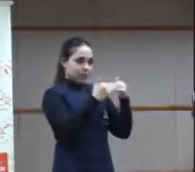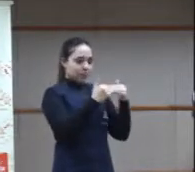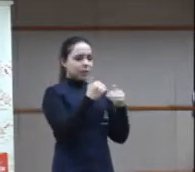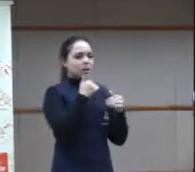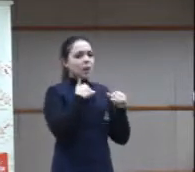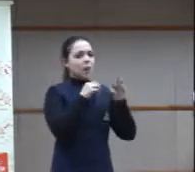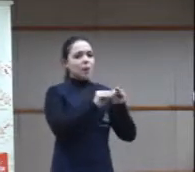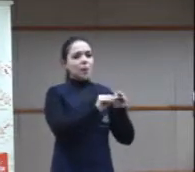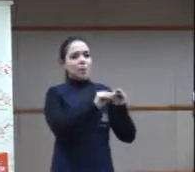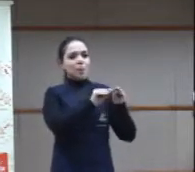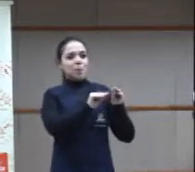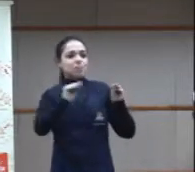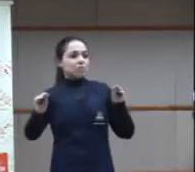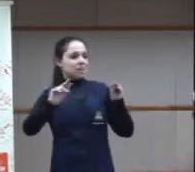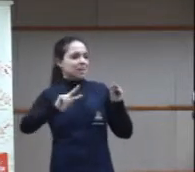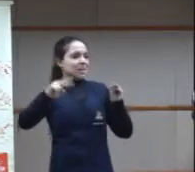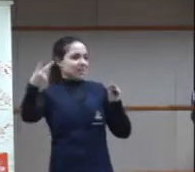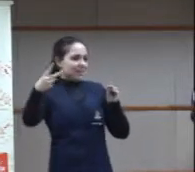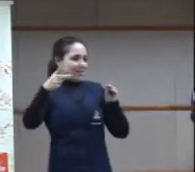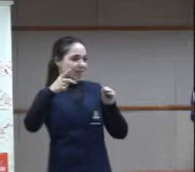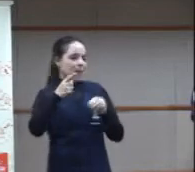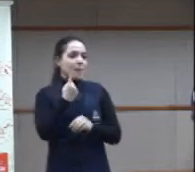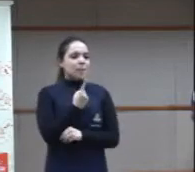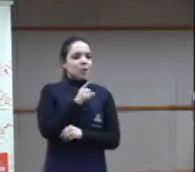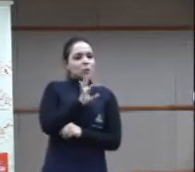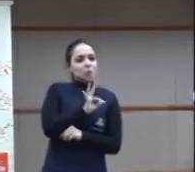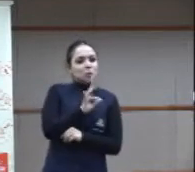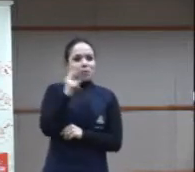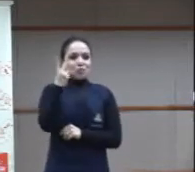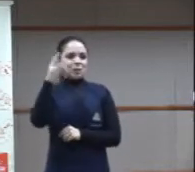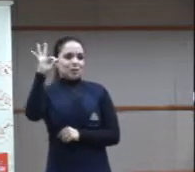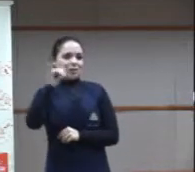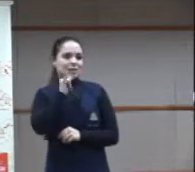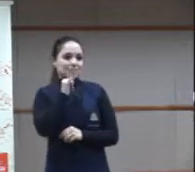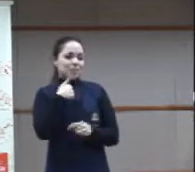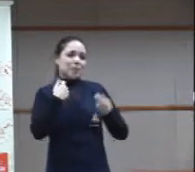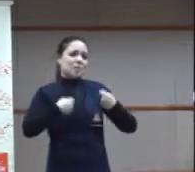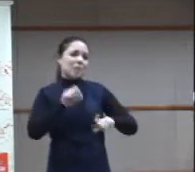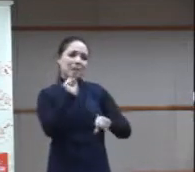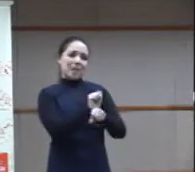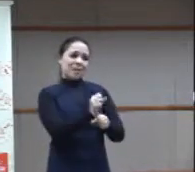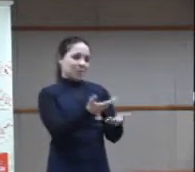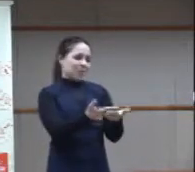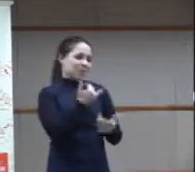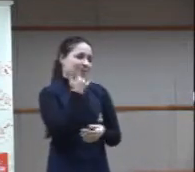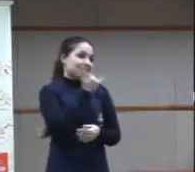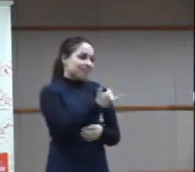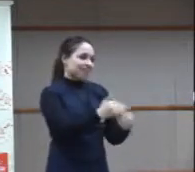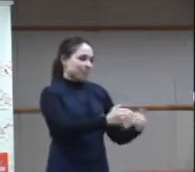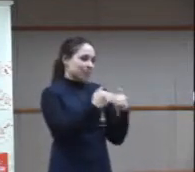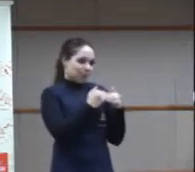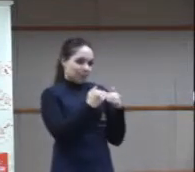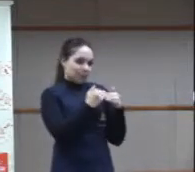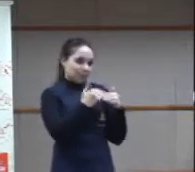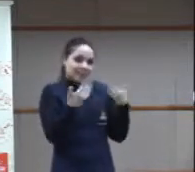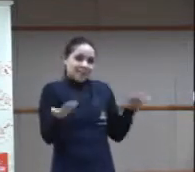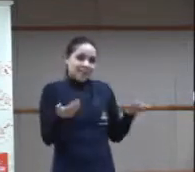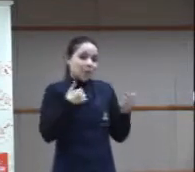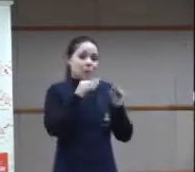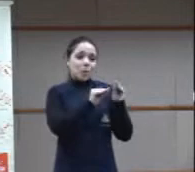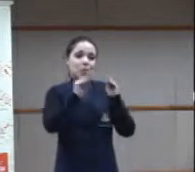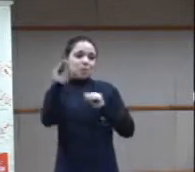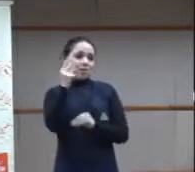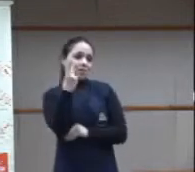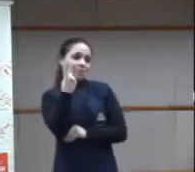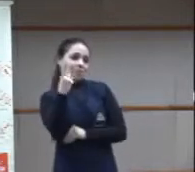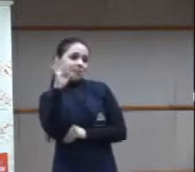ser mudado, transferido o turno dele e ele, portanto, tinha que parar de estudar. Aí ele me pediu que